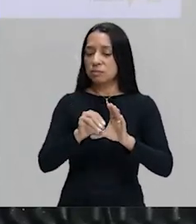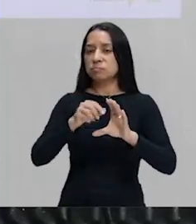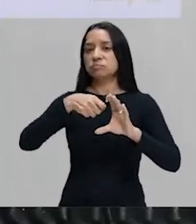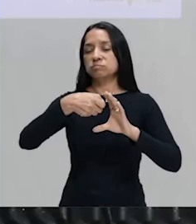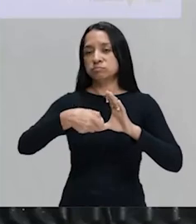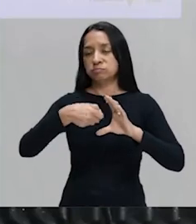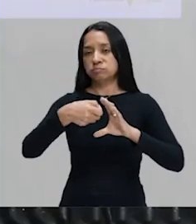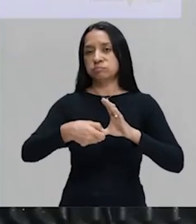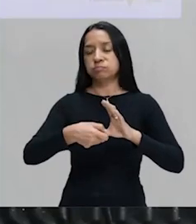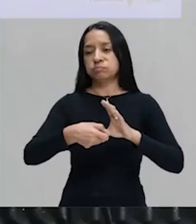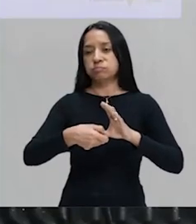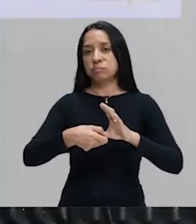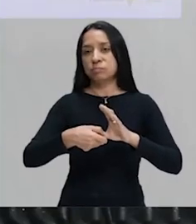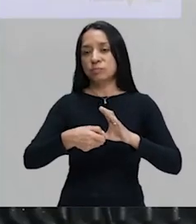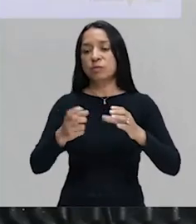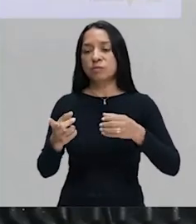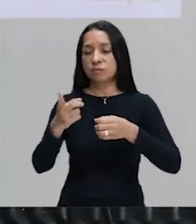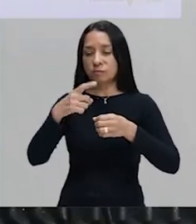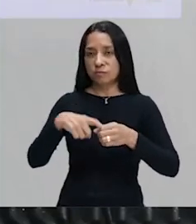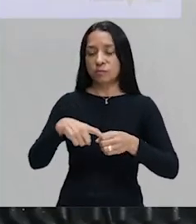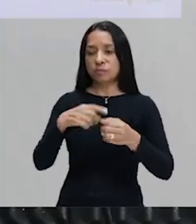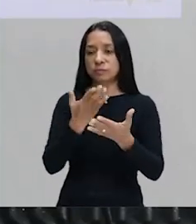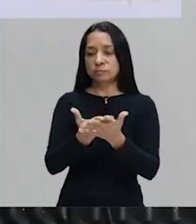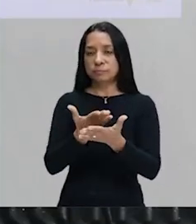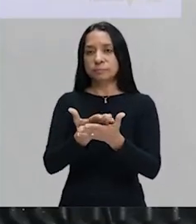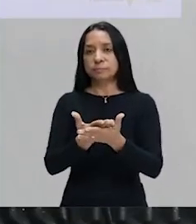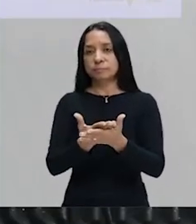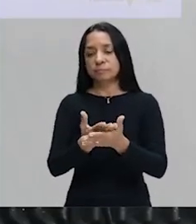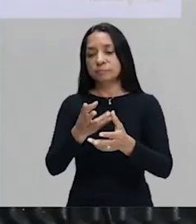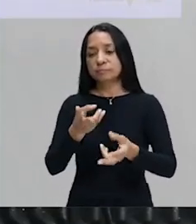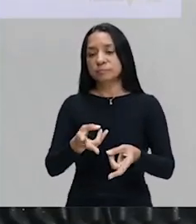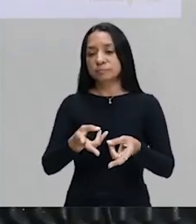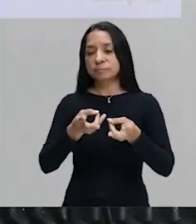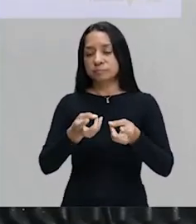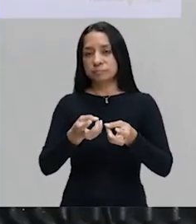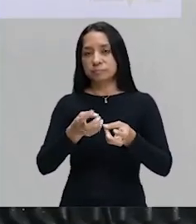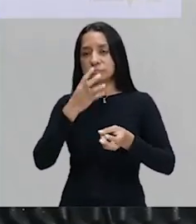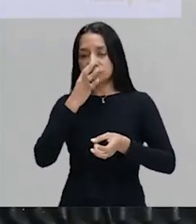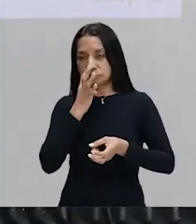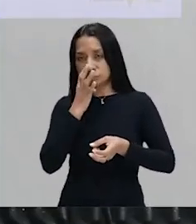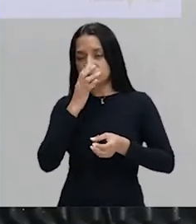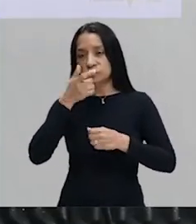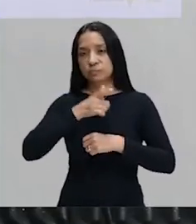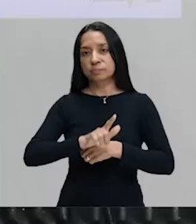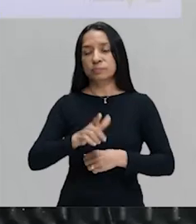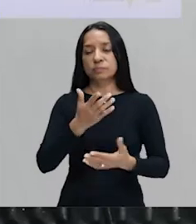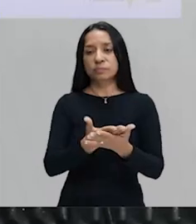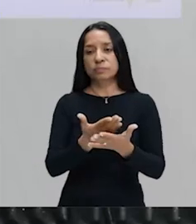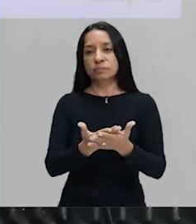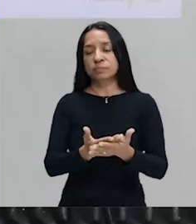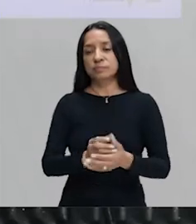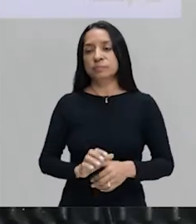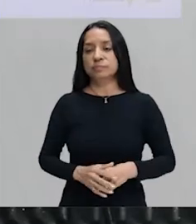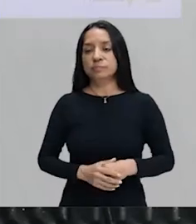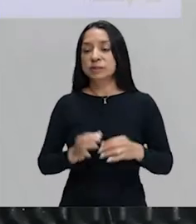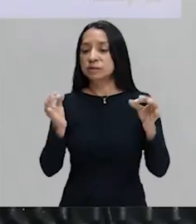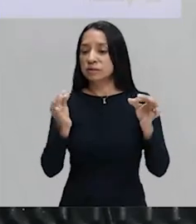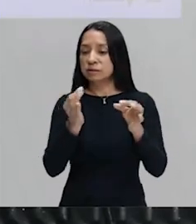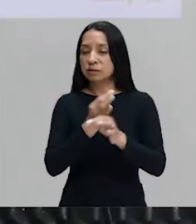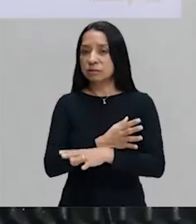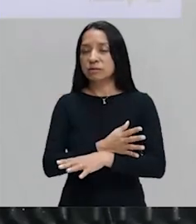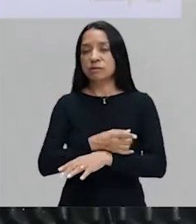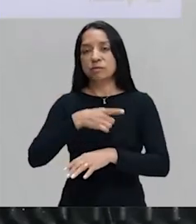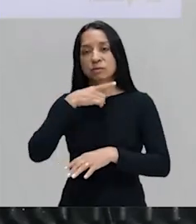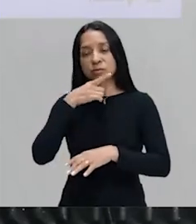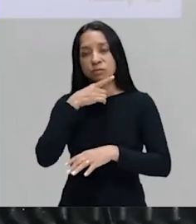dúvida, você corre lá, volta e assiste novamente a nossa aula e tira aquela sua dúvida, tá certo? Na